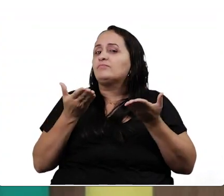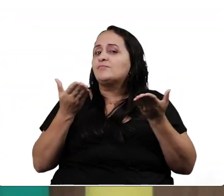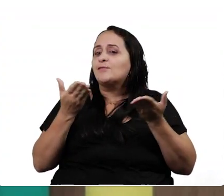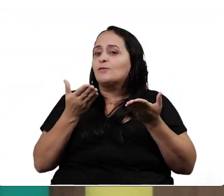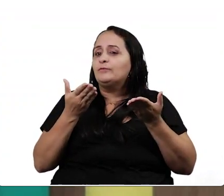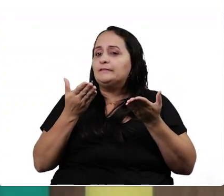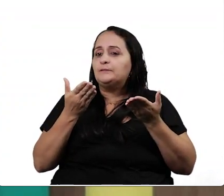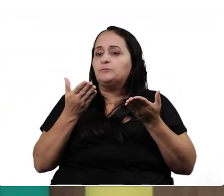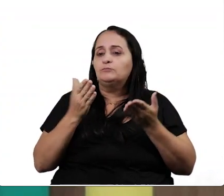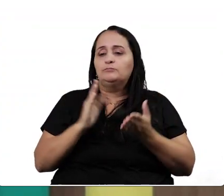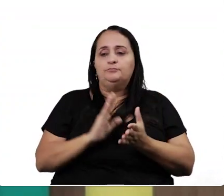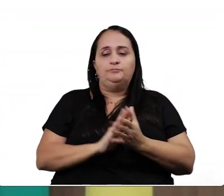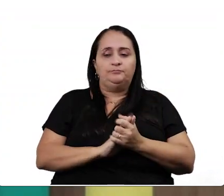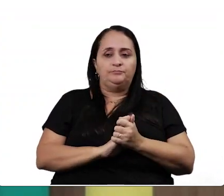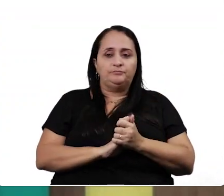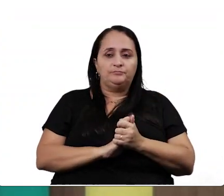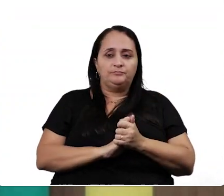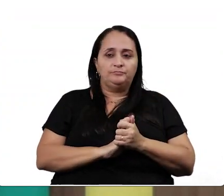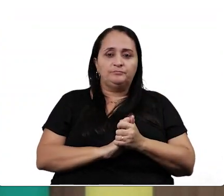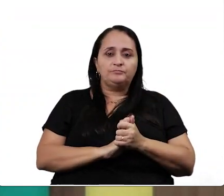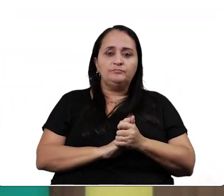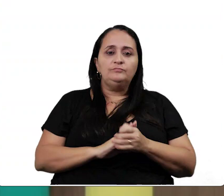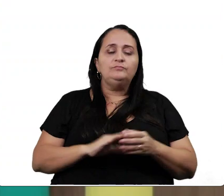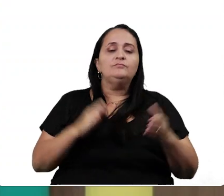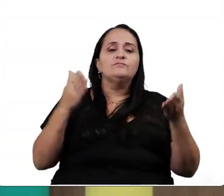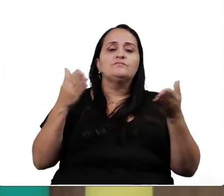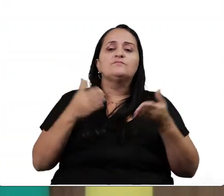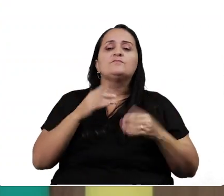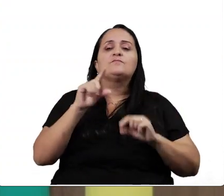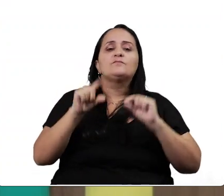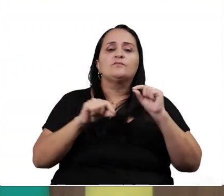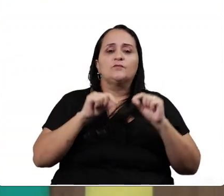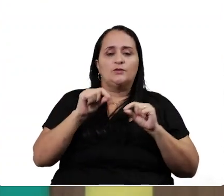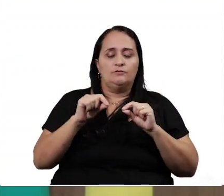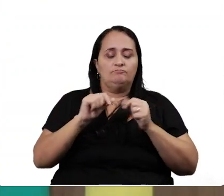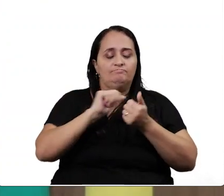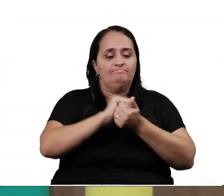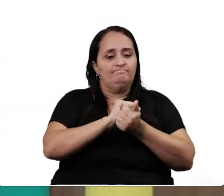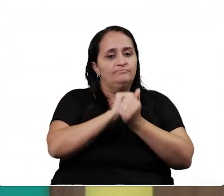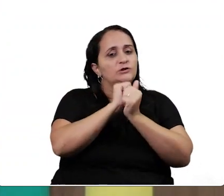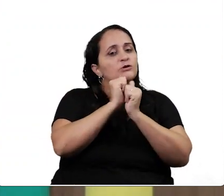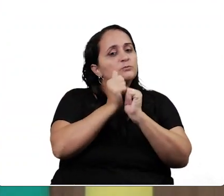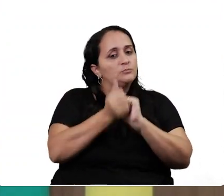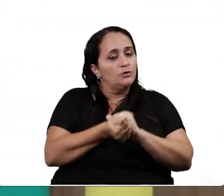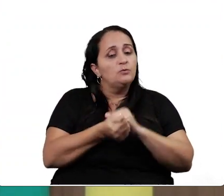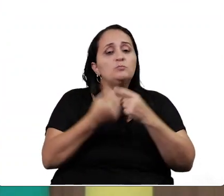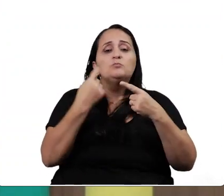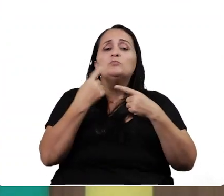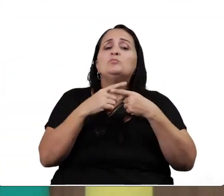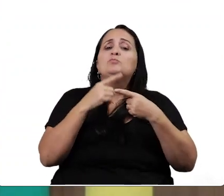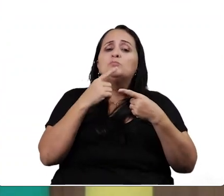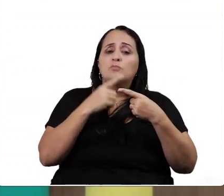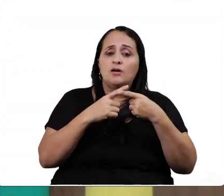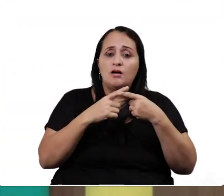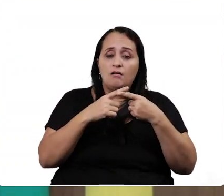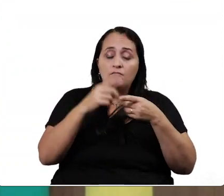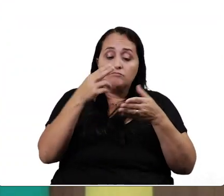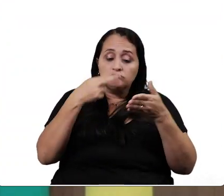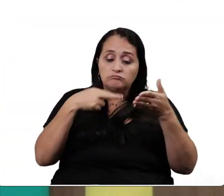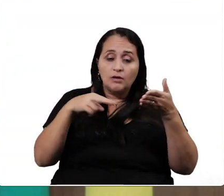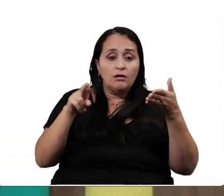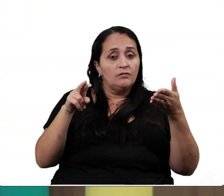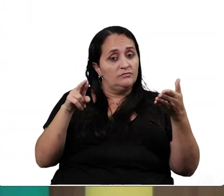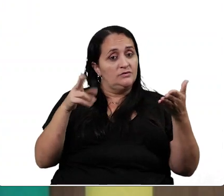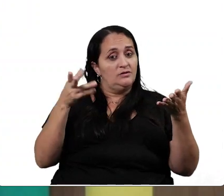tratar hoje? Nós vamos tratar ainda de esporte, porque essa é a revisão das nossas aulas